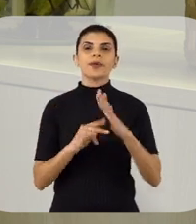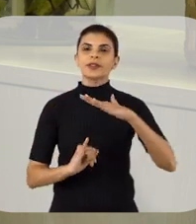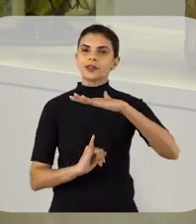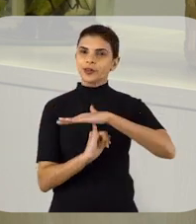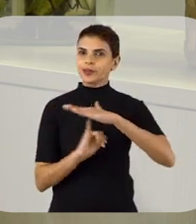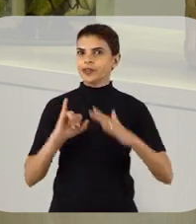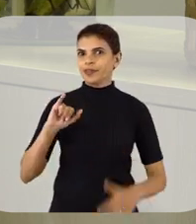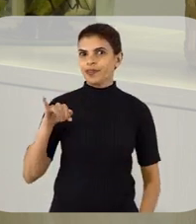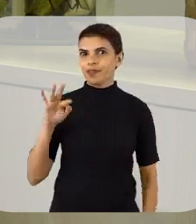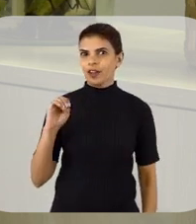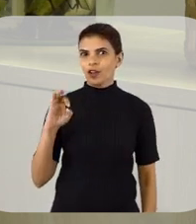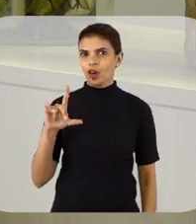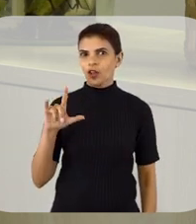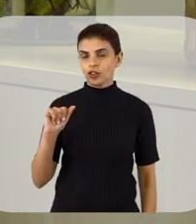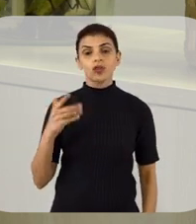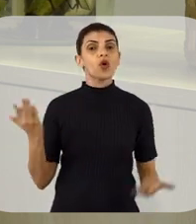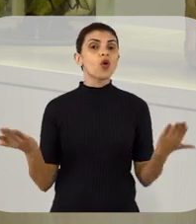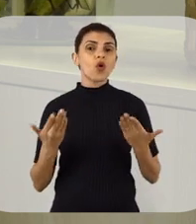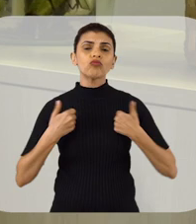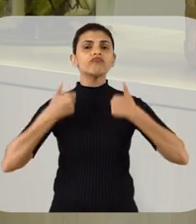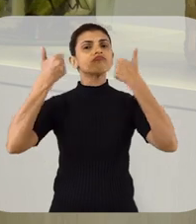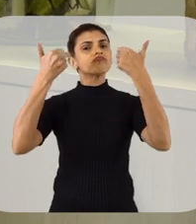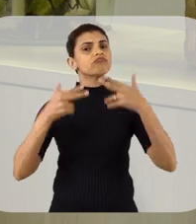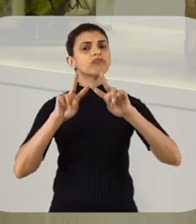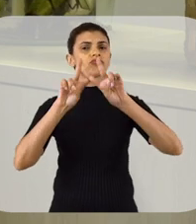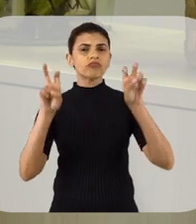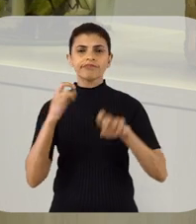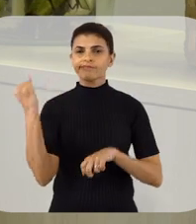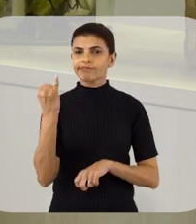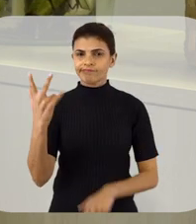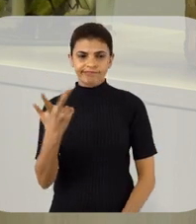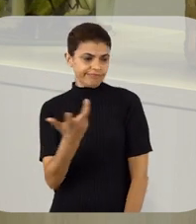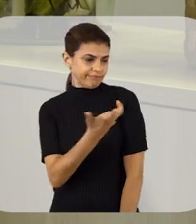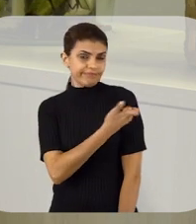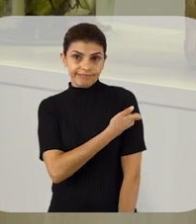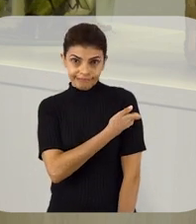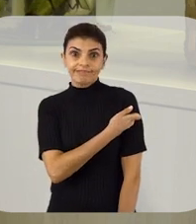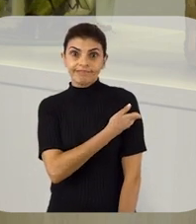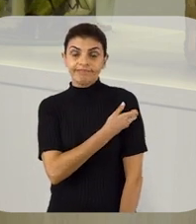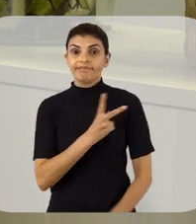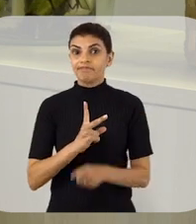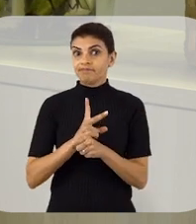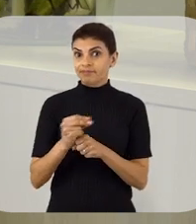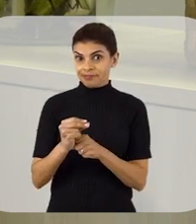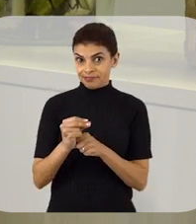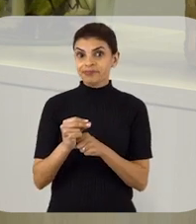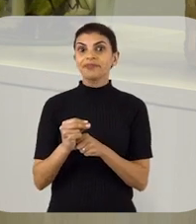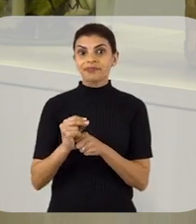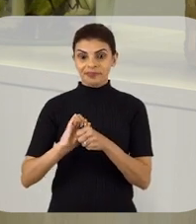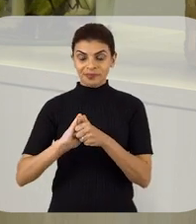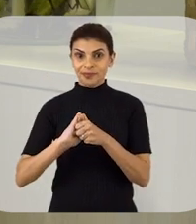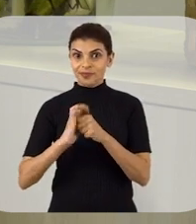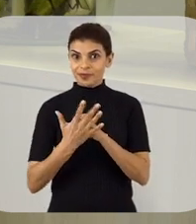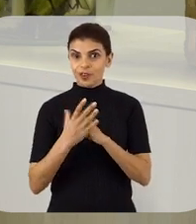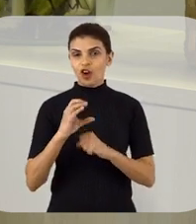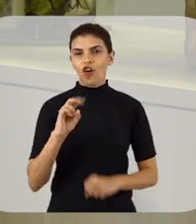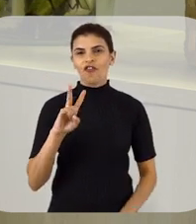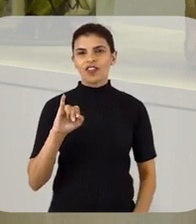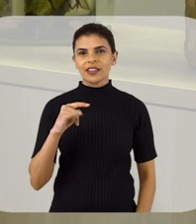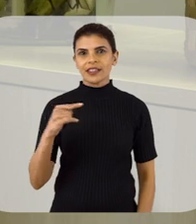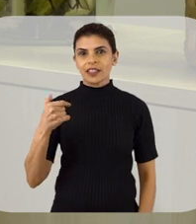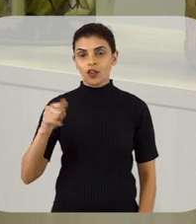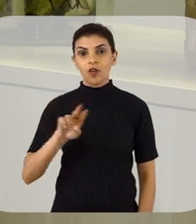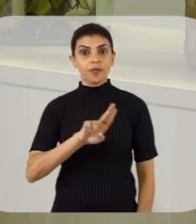de Infectologia. Eu estou aqui hoje para falar para vocês sobre a importância da vacinação com a vacina bivalente contra a Covid-19. Em novembro